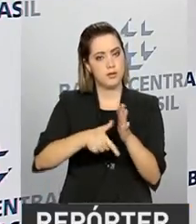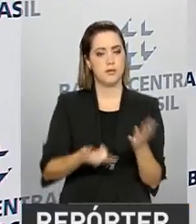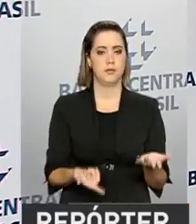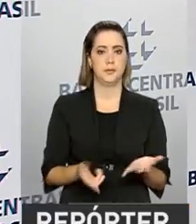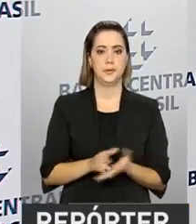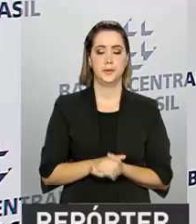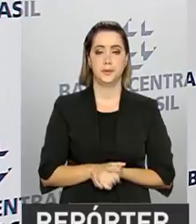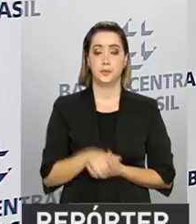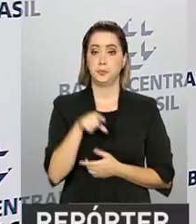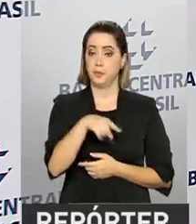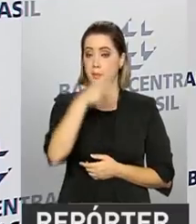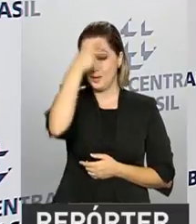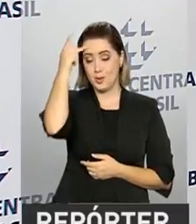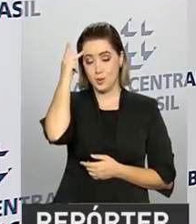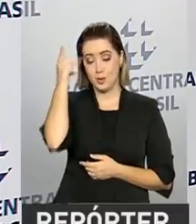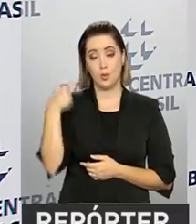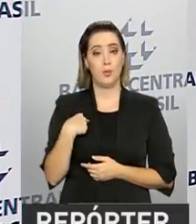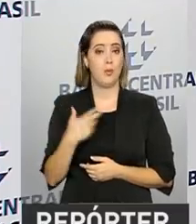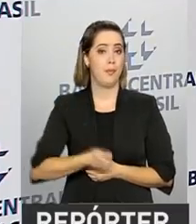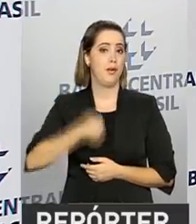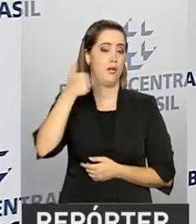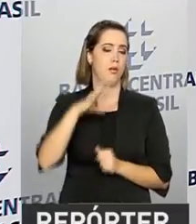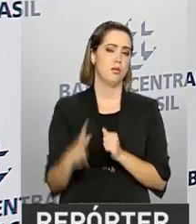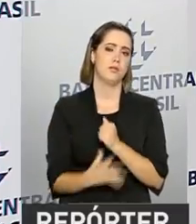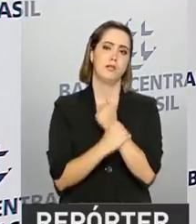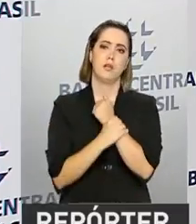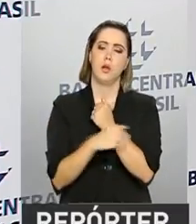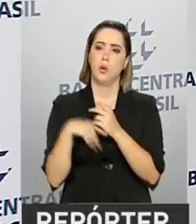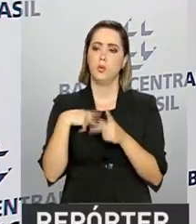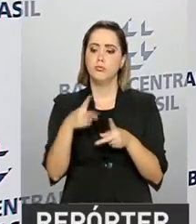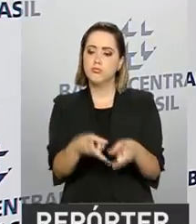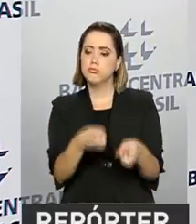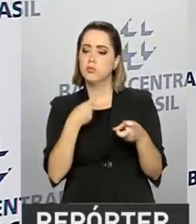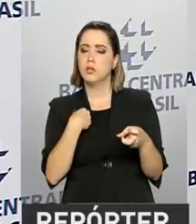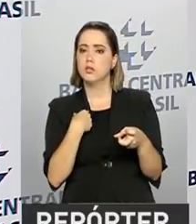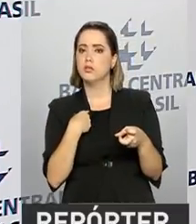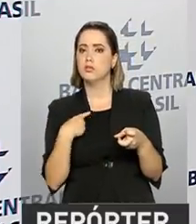cliente. Ele passa a ter uma maior segurança em termos de previsibilidade do fluxo de caixa.